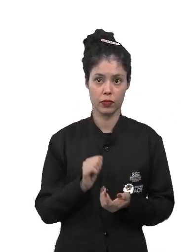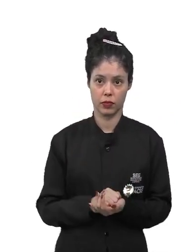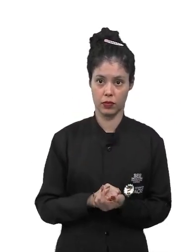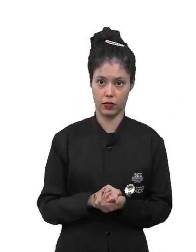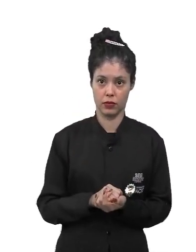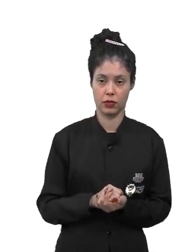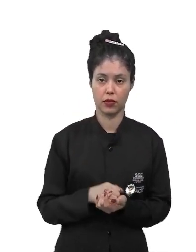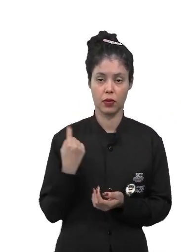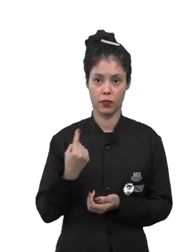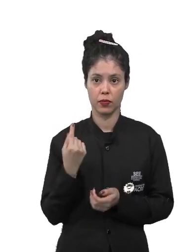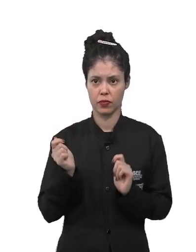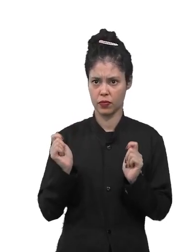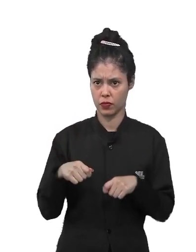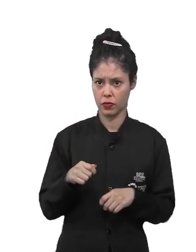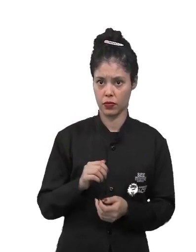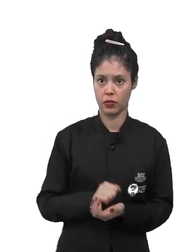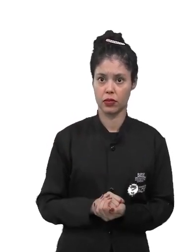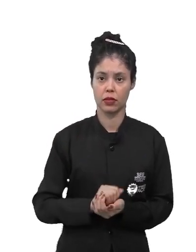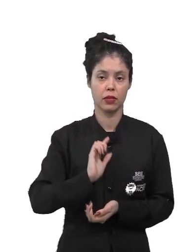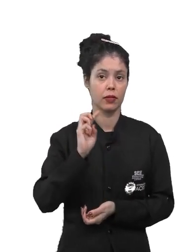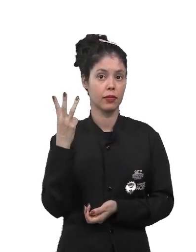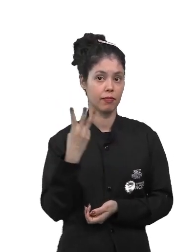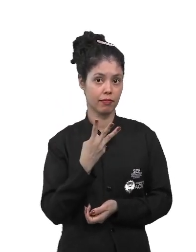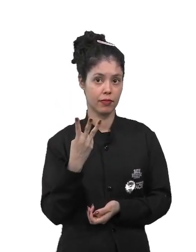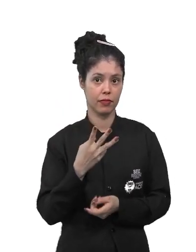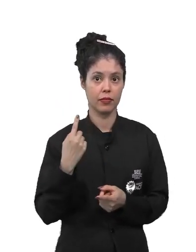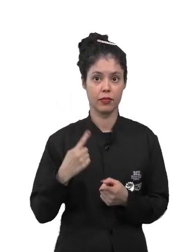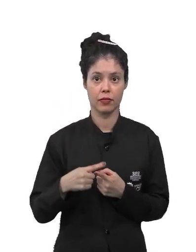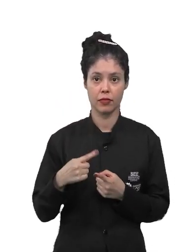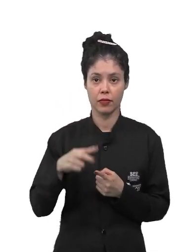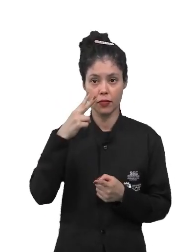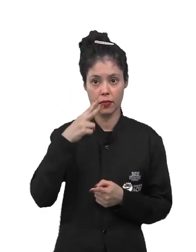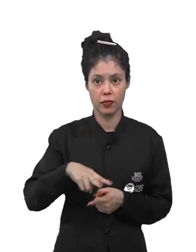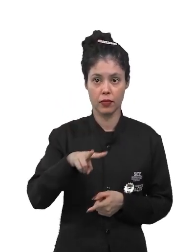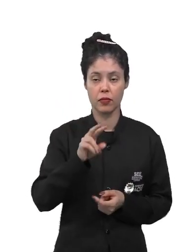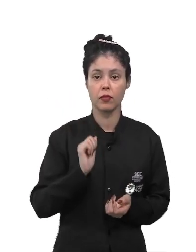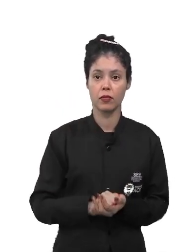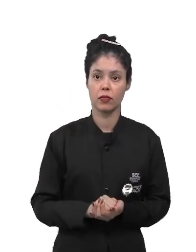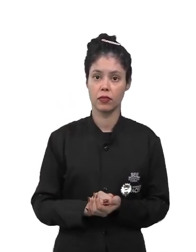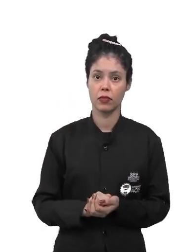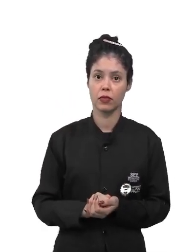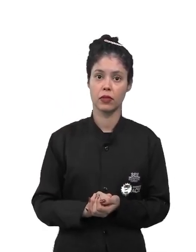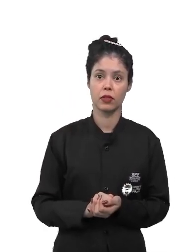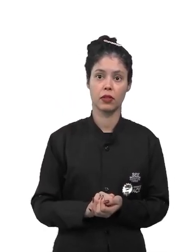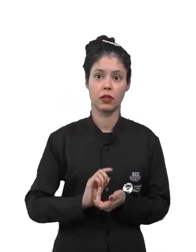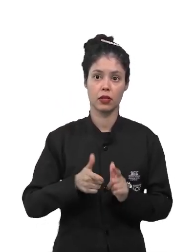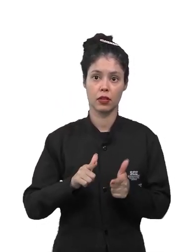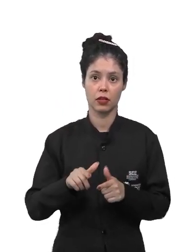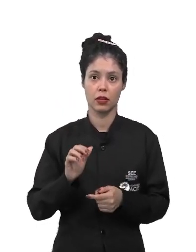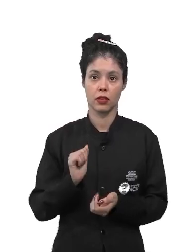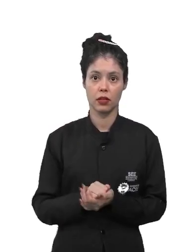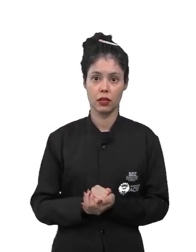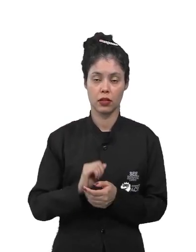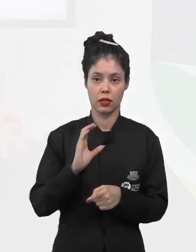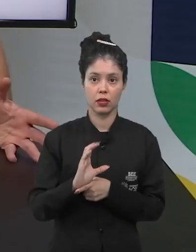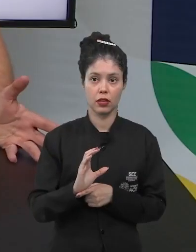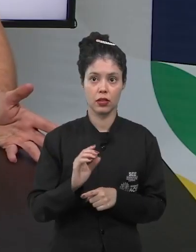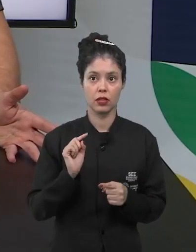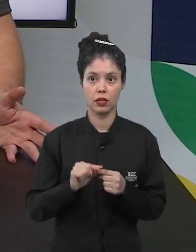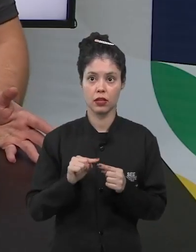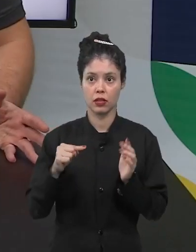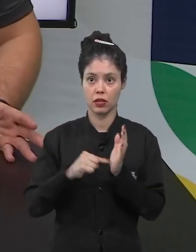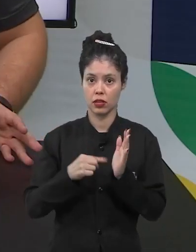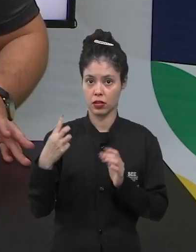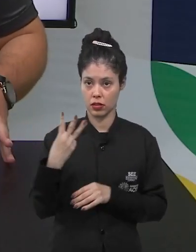aqui é a única possível? O ponto 3, né? A gente consegue ver, então, que a alternativa correta, a alternativa C. O